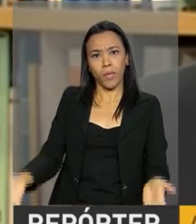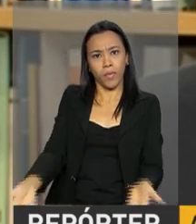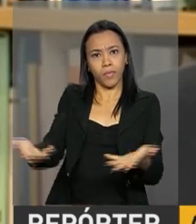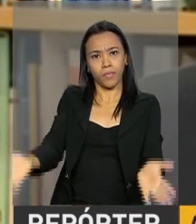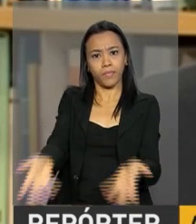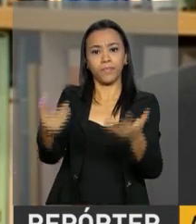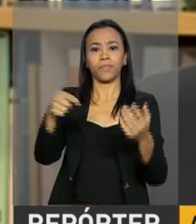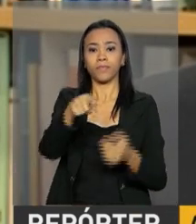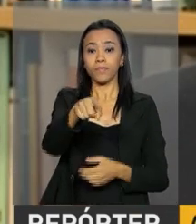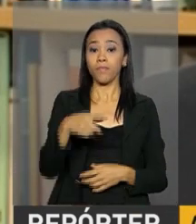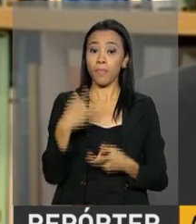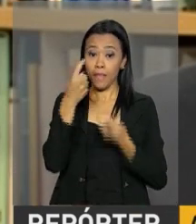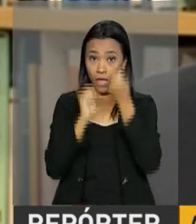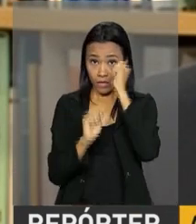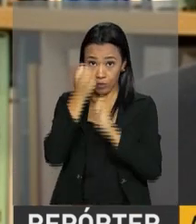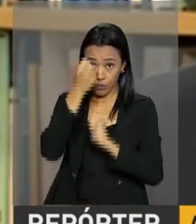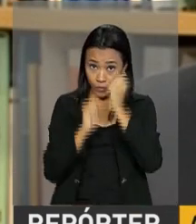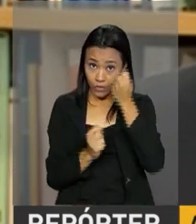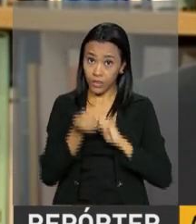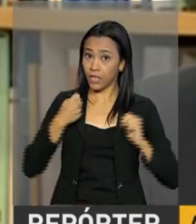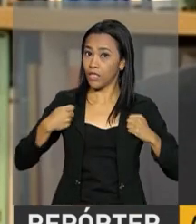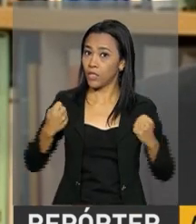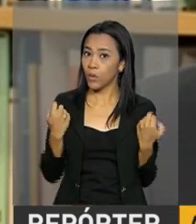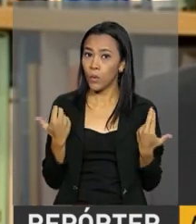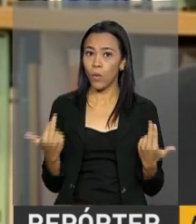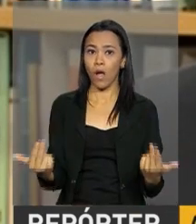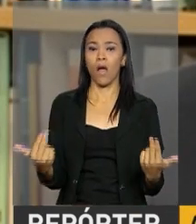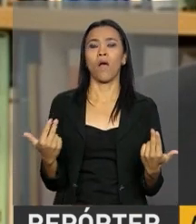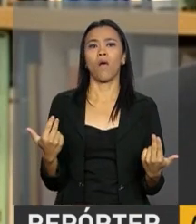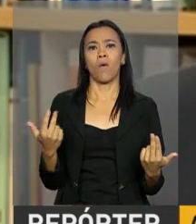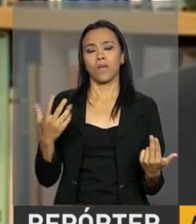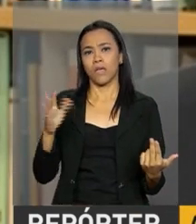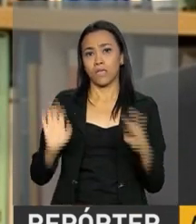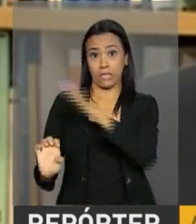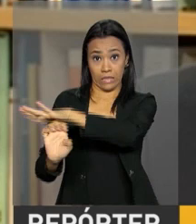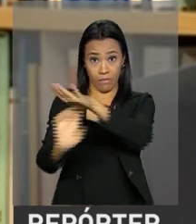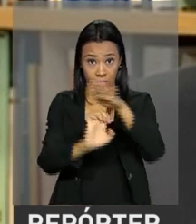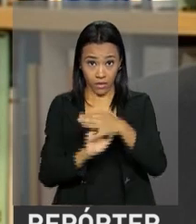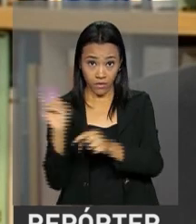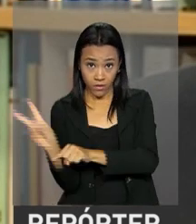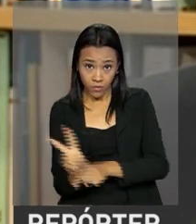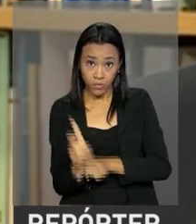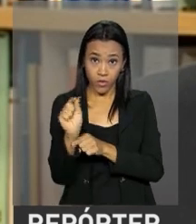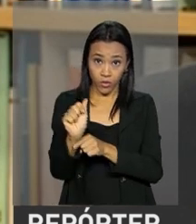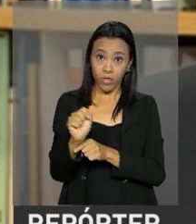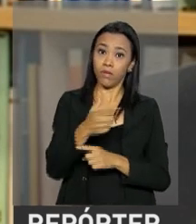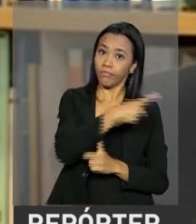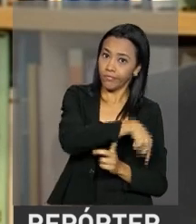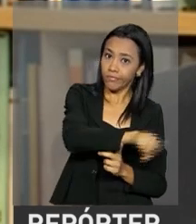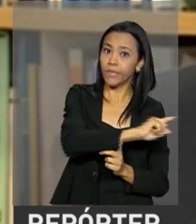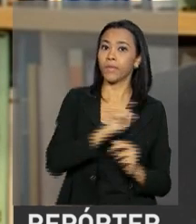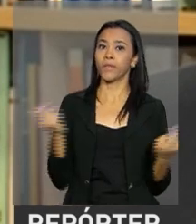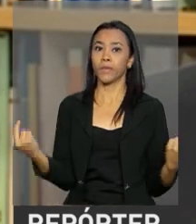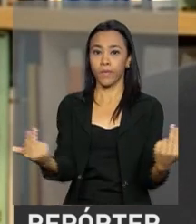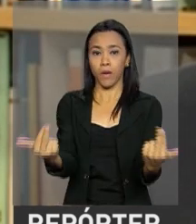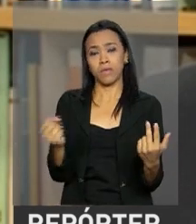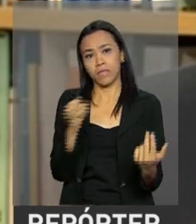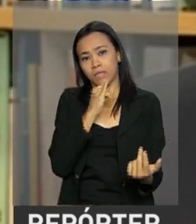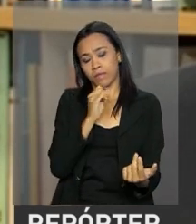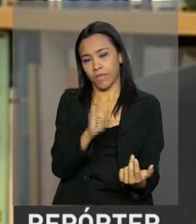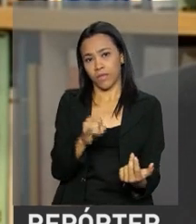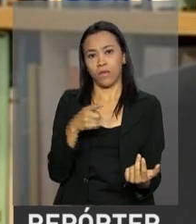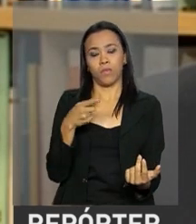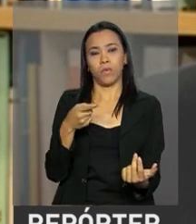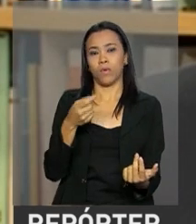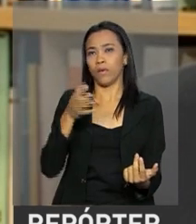financiar ao mesmo custo que os seus concorrentes internacionais se financiam né se você toma um empréstimo você tá